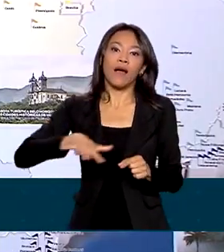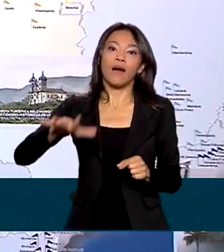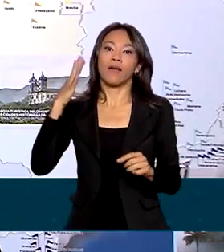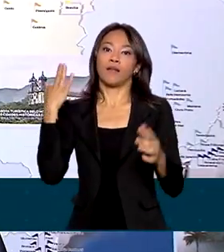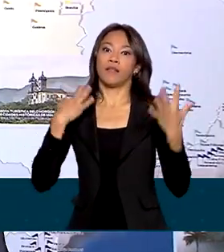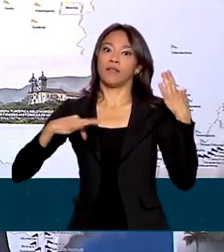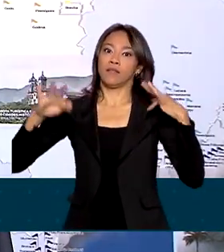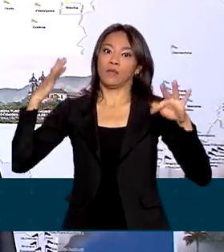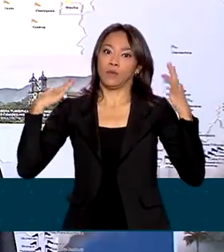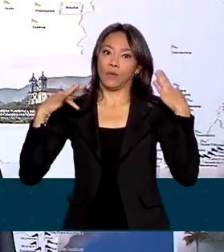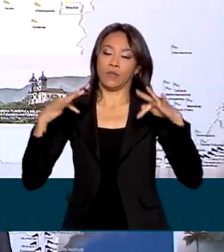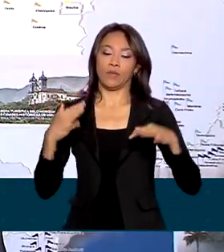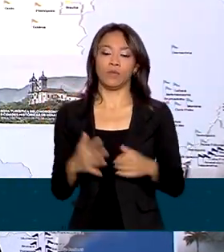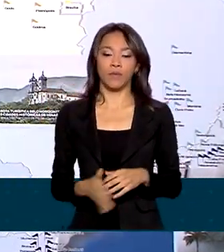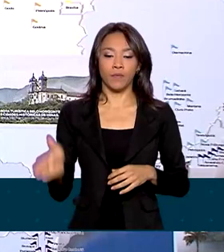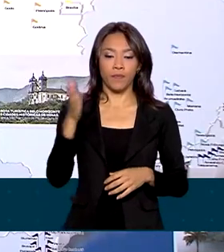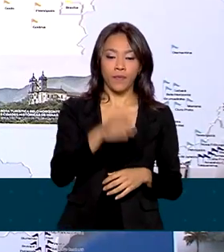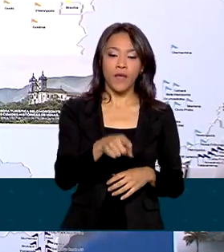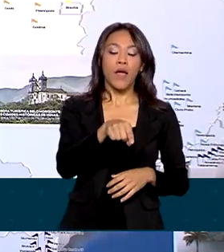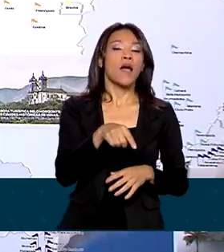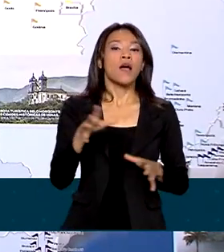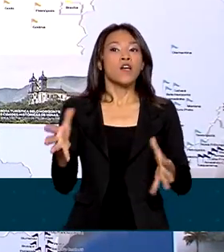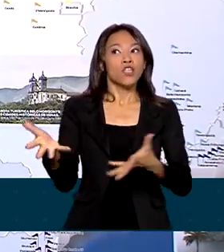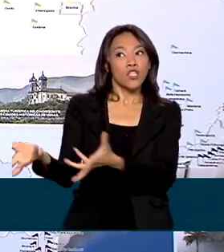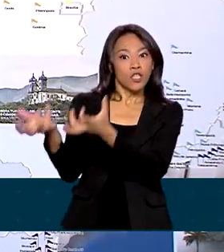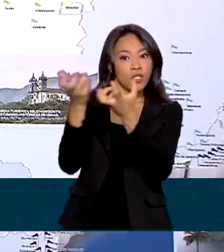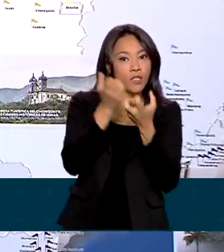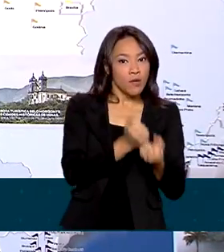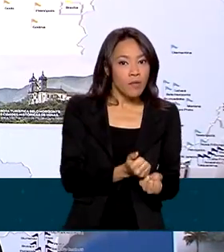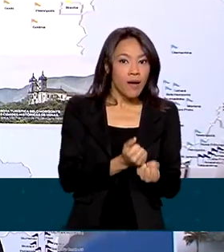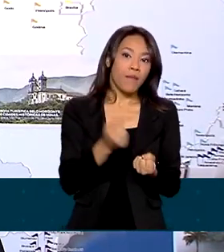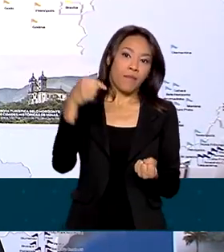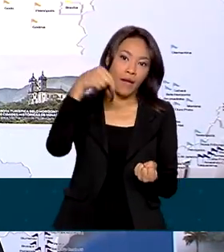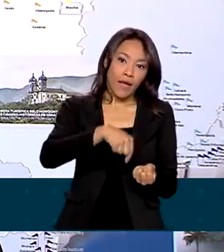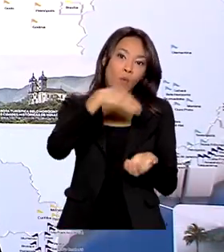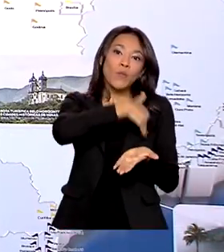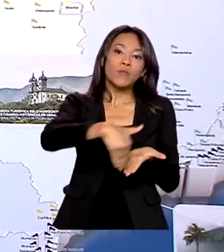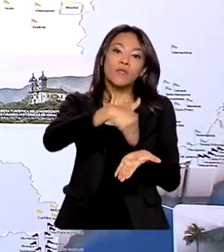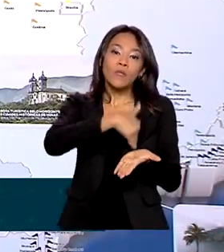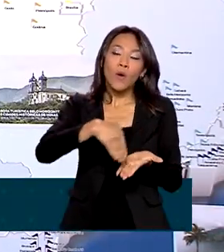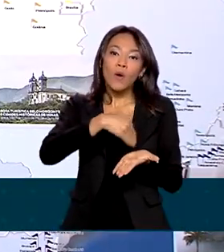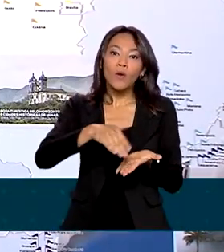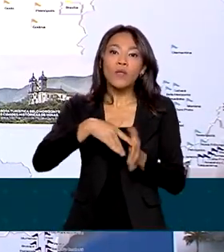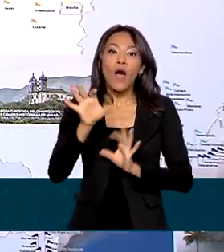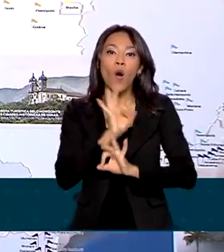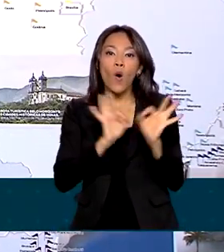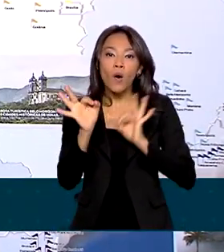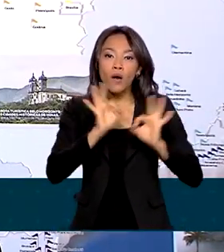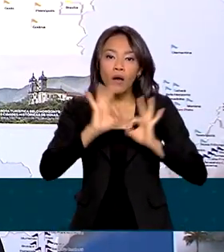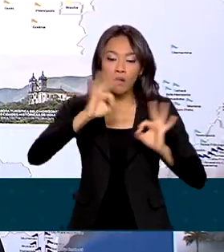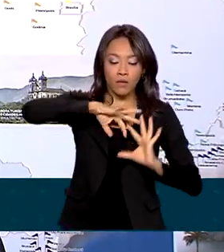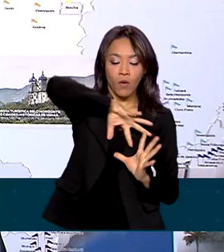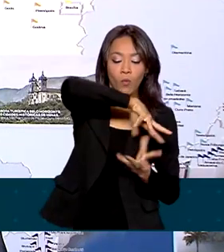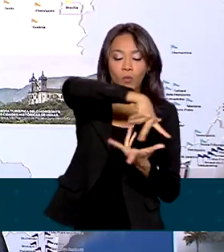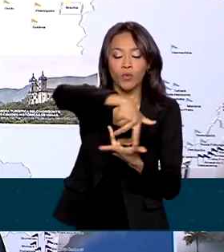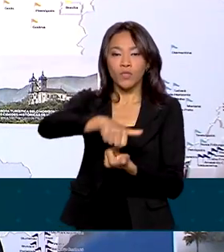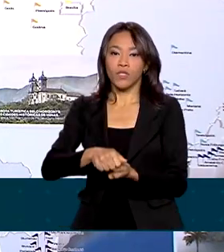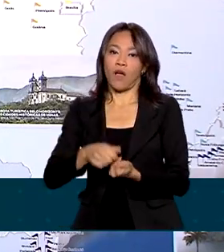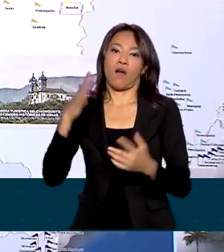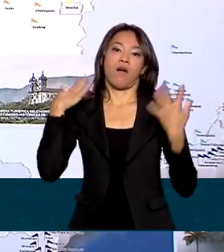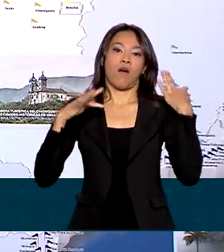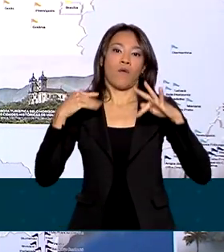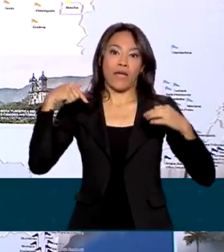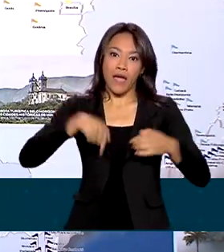articulando do escritório Organização Mundial do Turismo para o Brasil com a Vitória Nossa ou a conquista todo o povo brasileiro o escritório da ONU